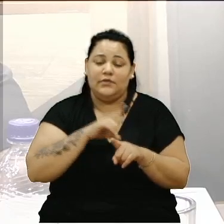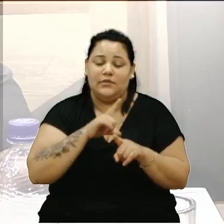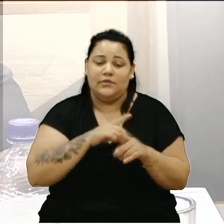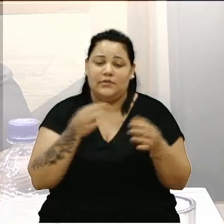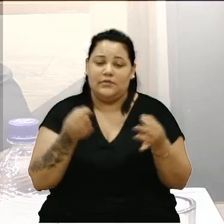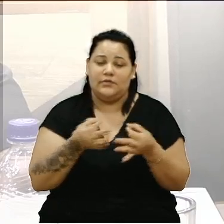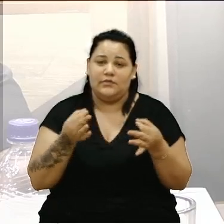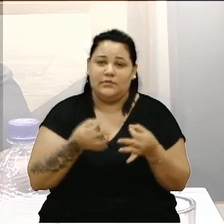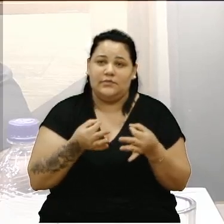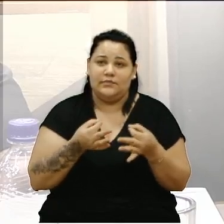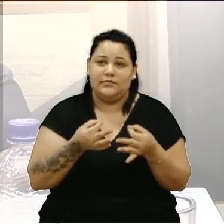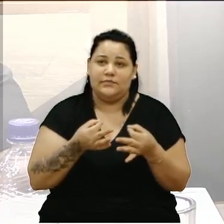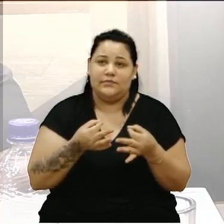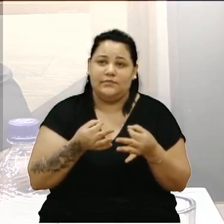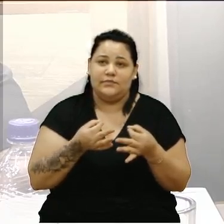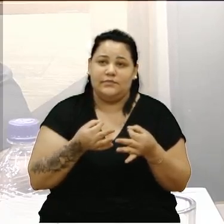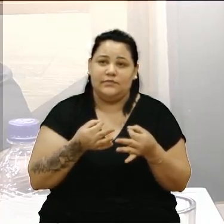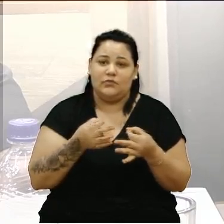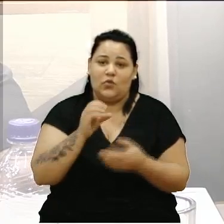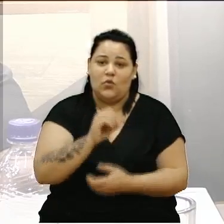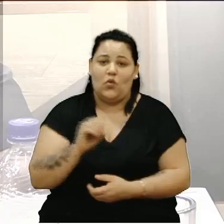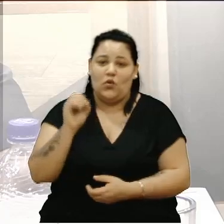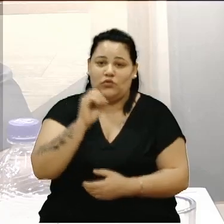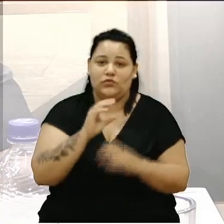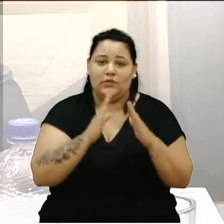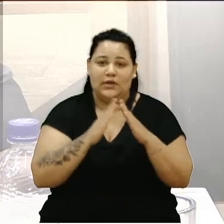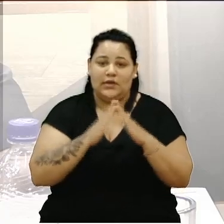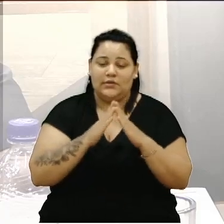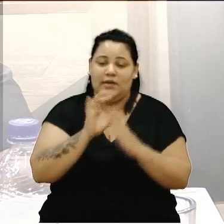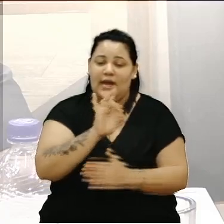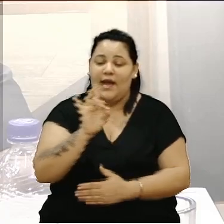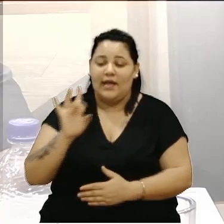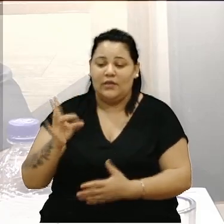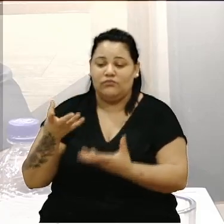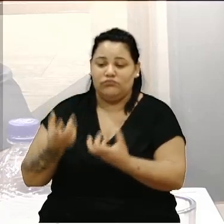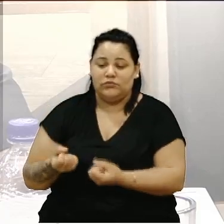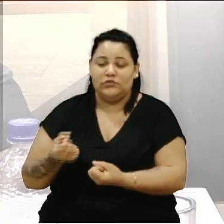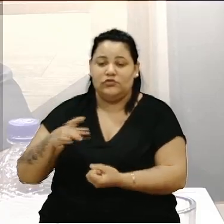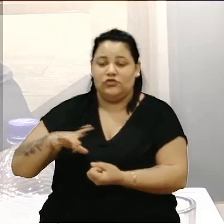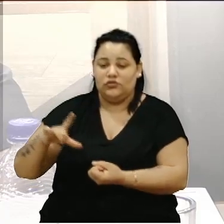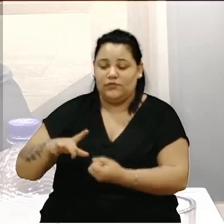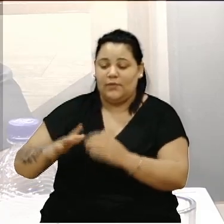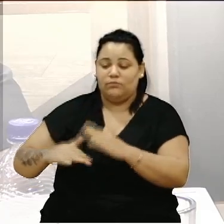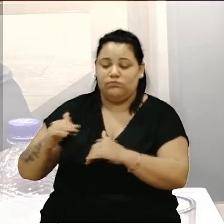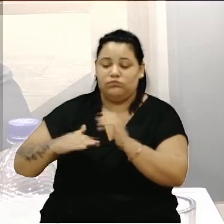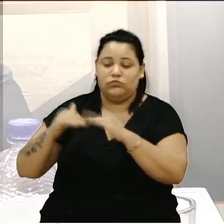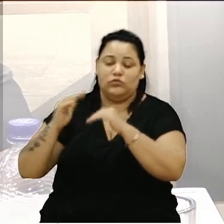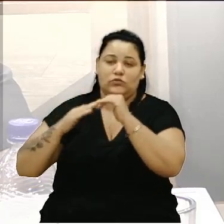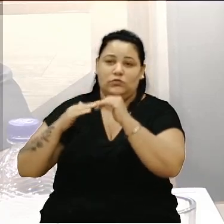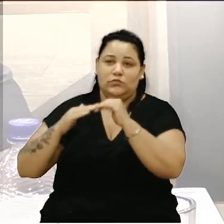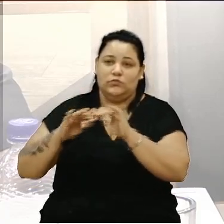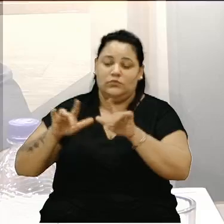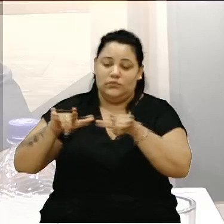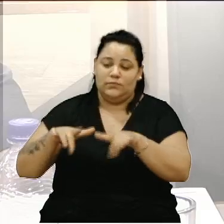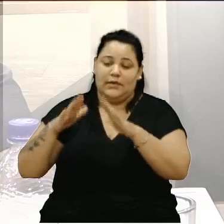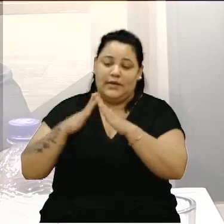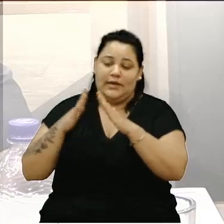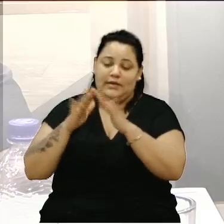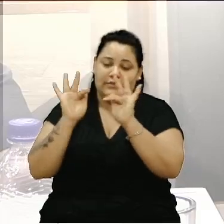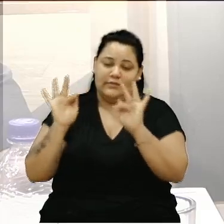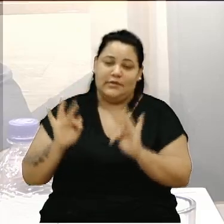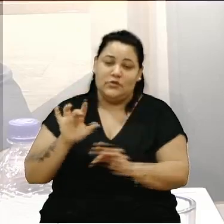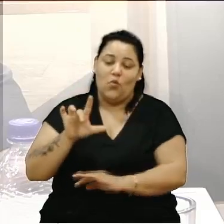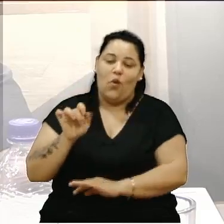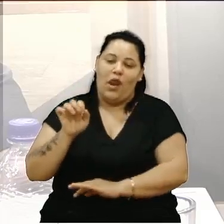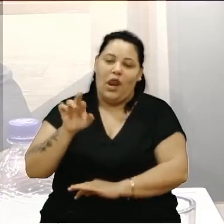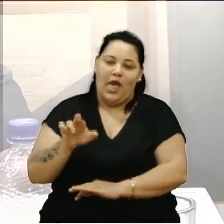de que se tornarão um belo lar, que cada um que foi contemplado fará dessas construções um lar para suas famílias. Então a gente